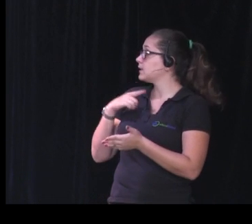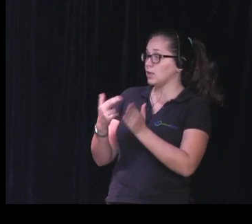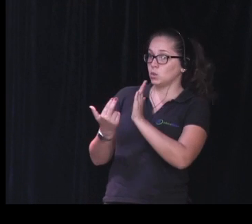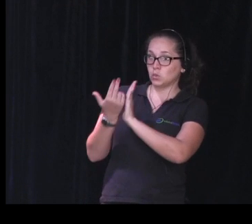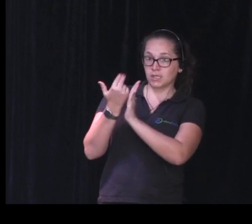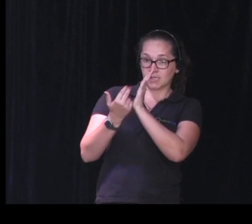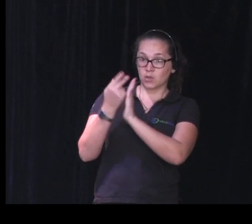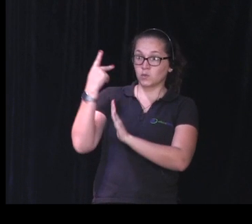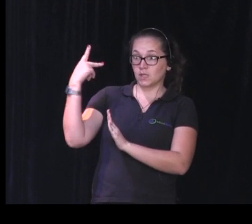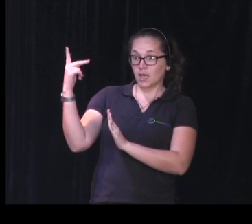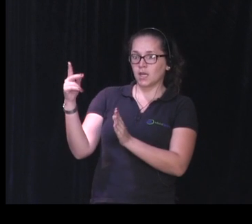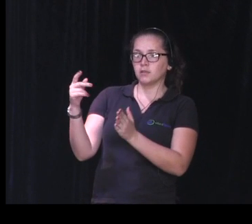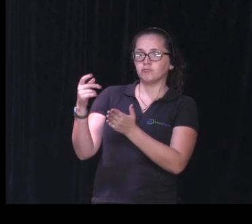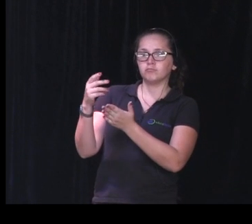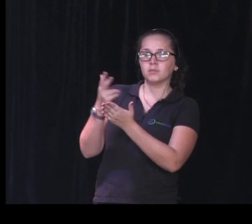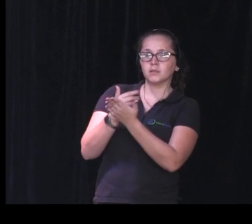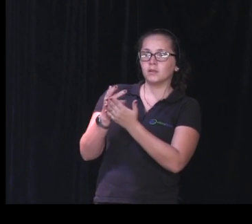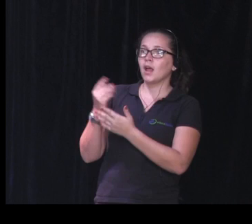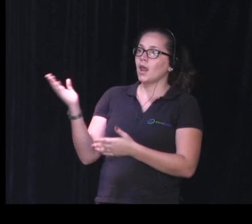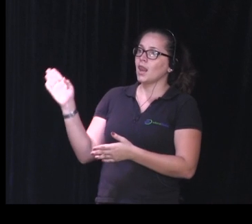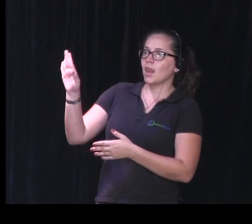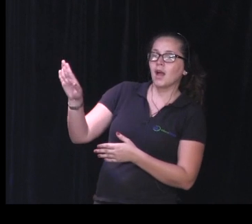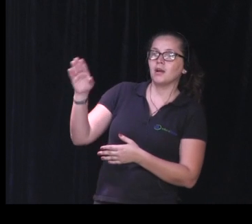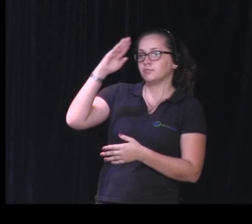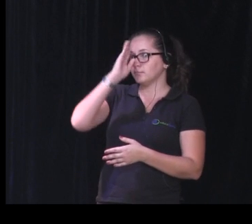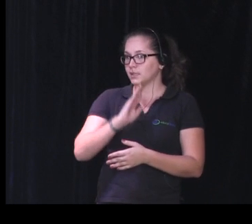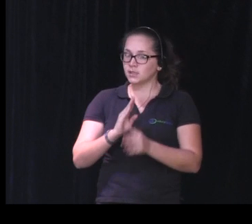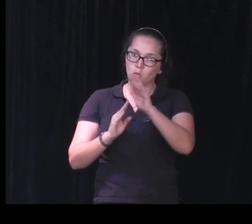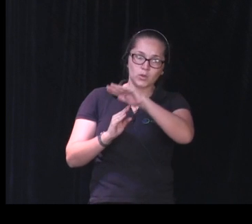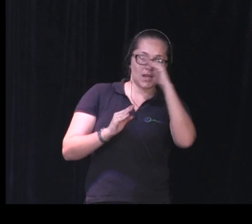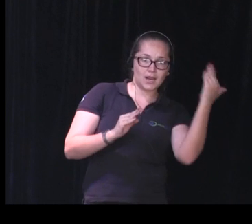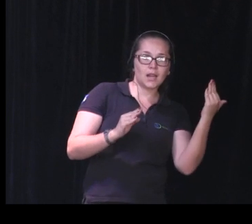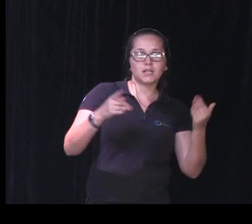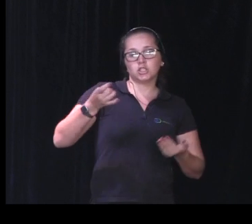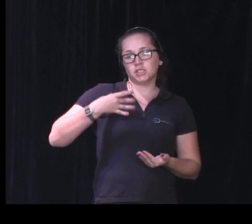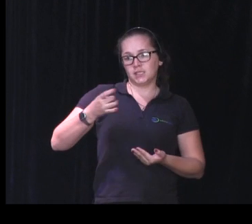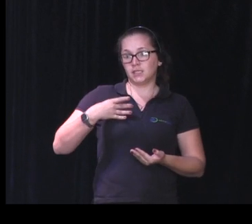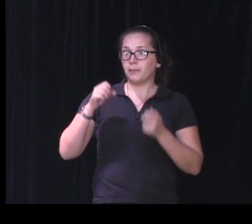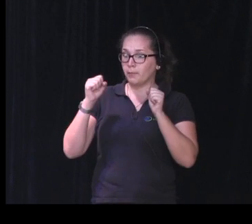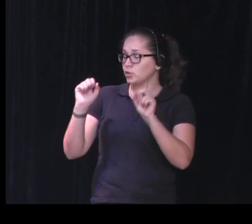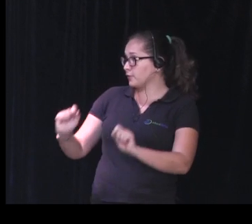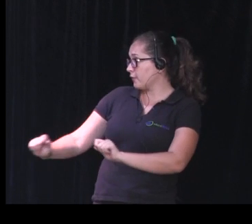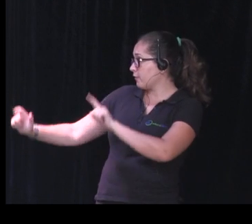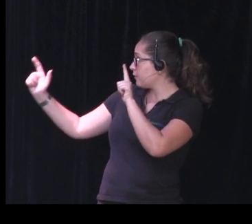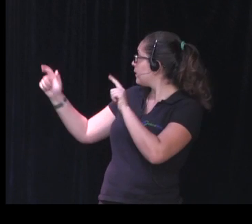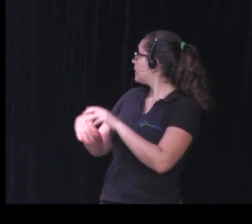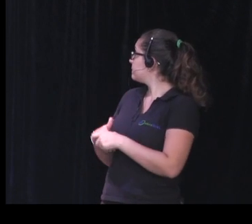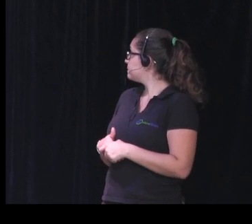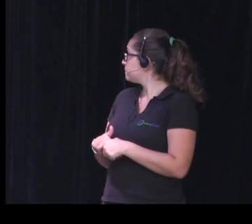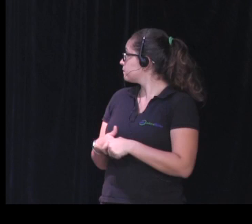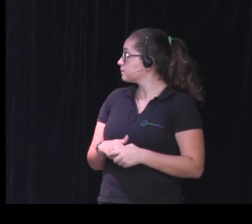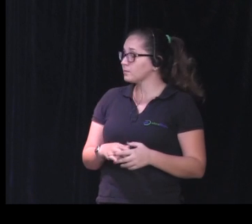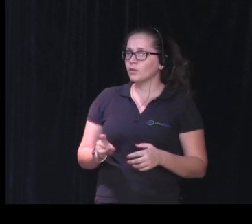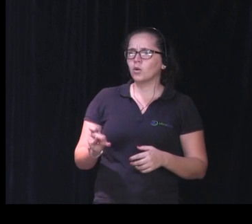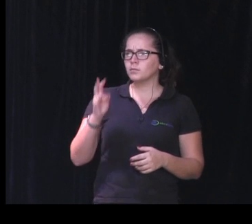Aqui a gente tem os desenhos que ele fez. Aqui vejam os de Brasil e aqui a direita os de Chile. Vocês podem